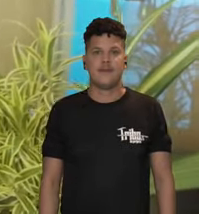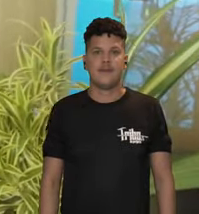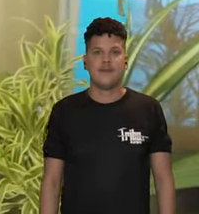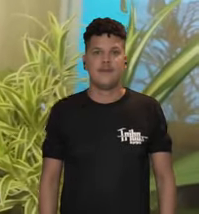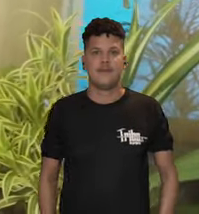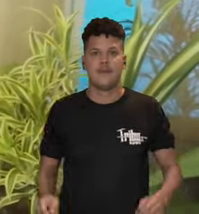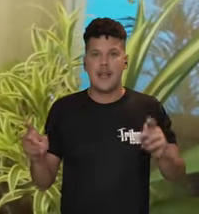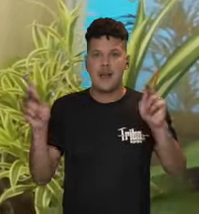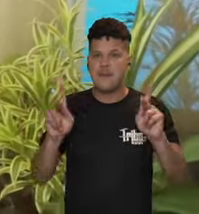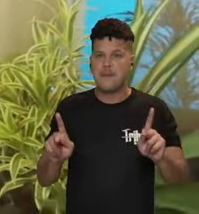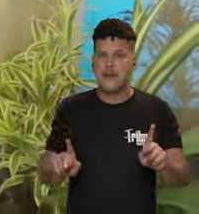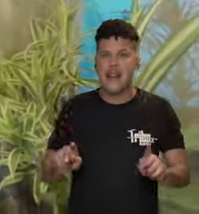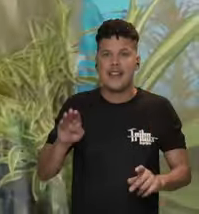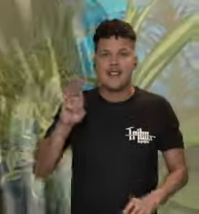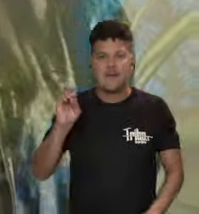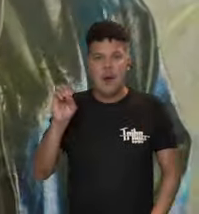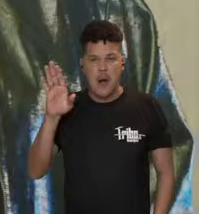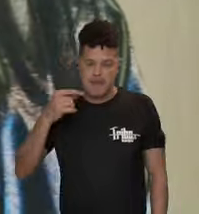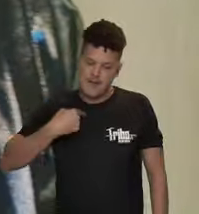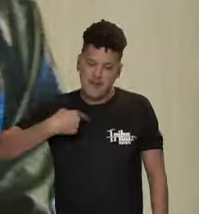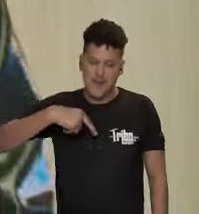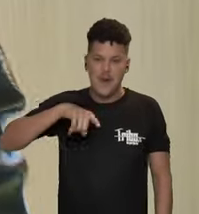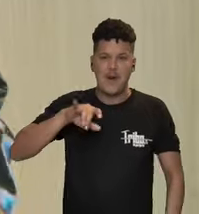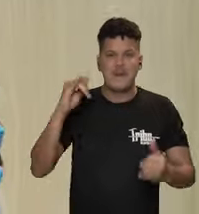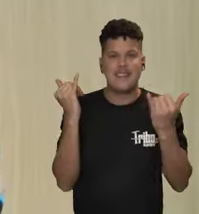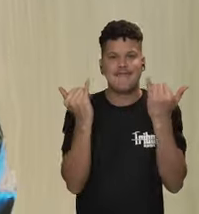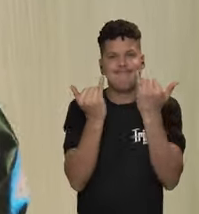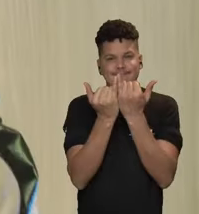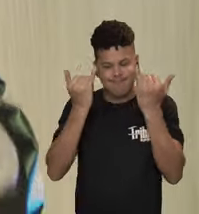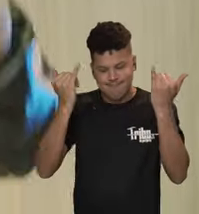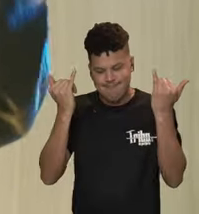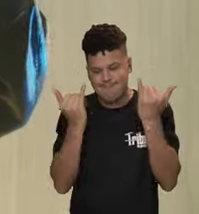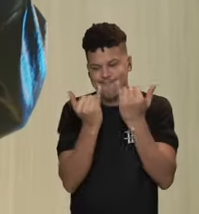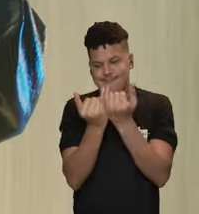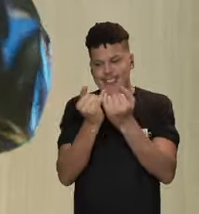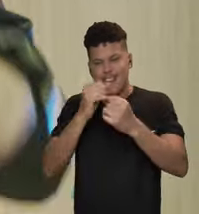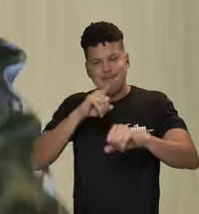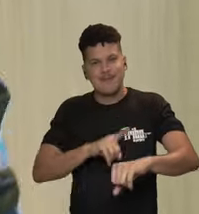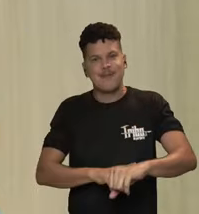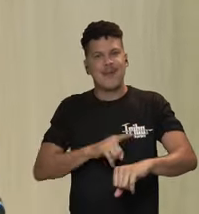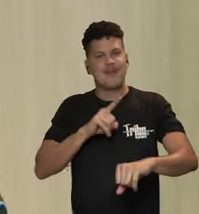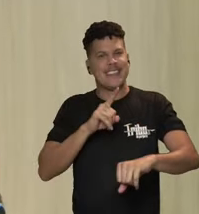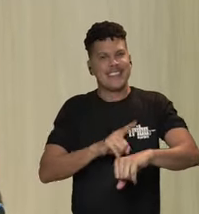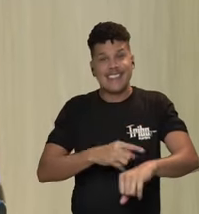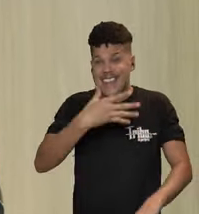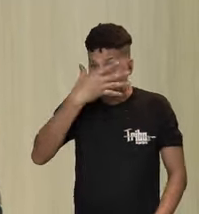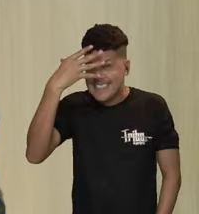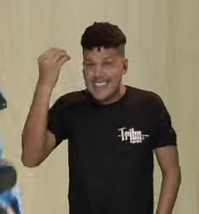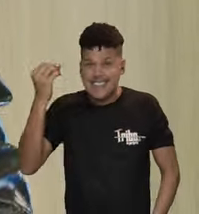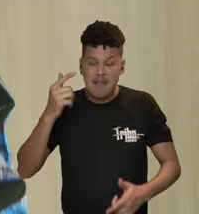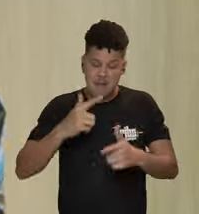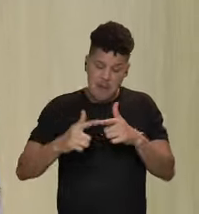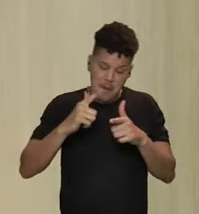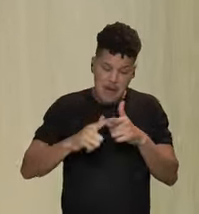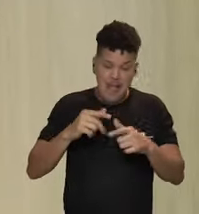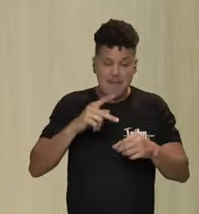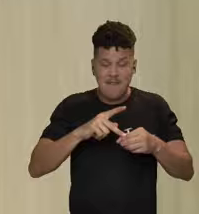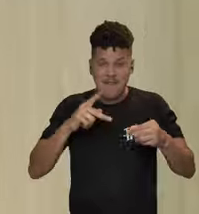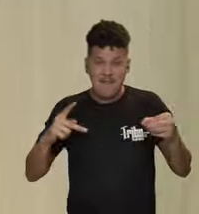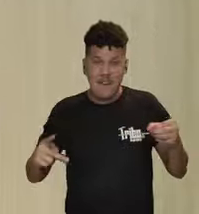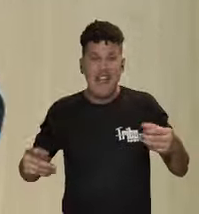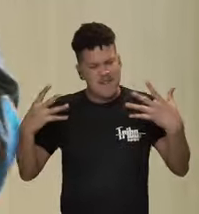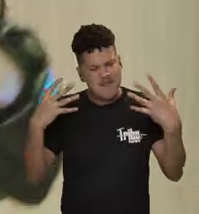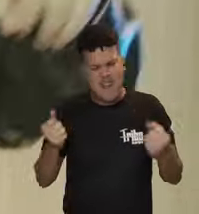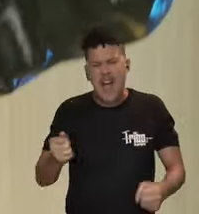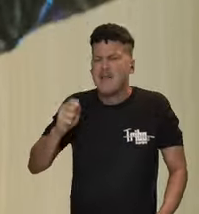Na paz de Bob vou brindar cada momento e esquecer por uma noite as tretas da quebrada. Então vamos